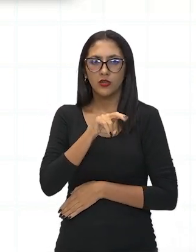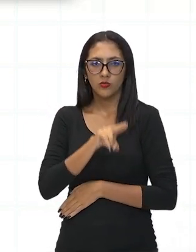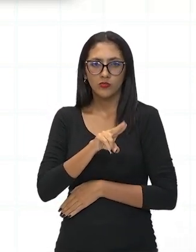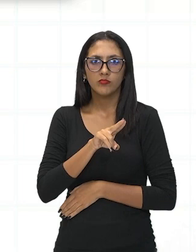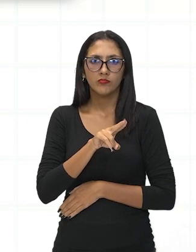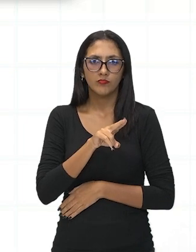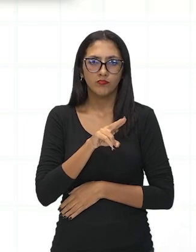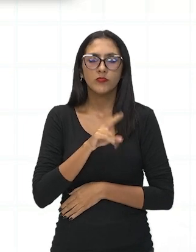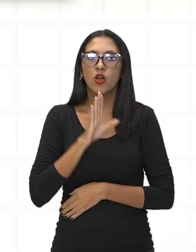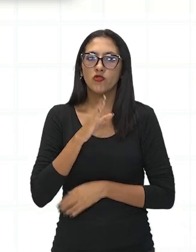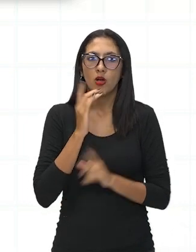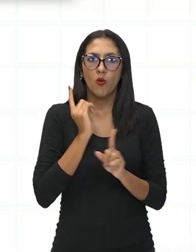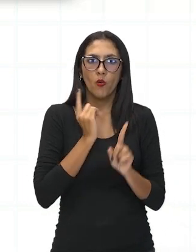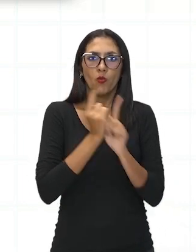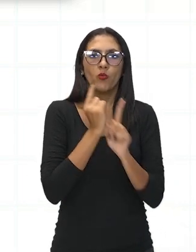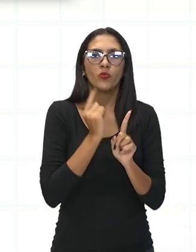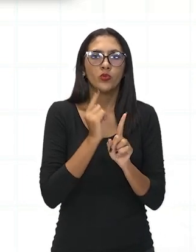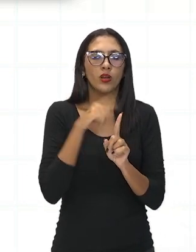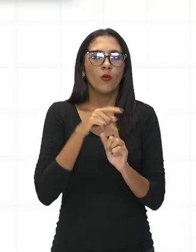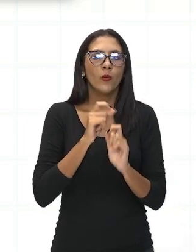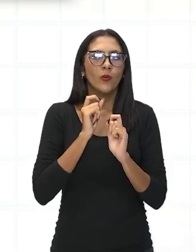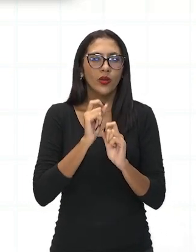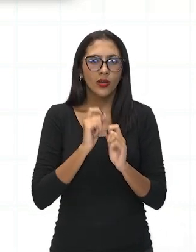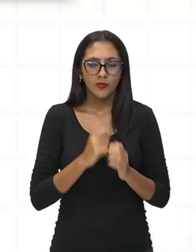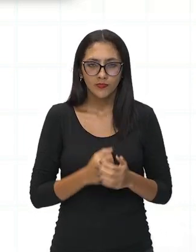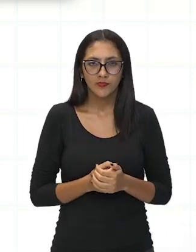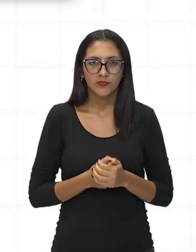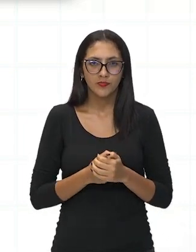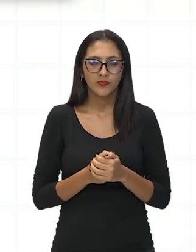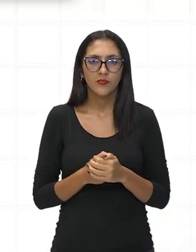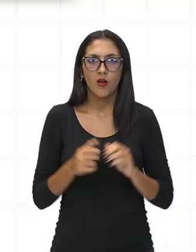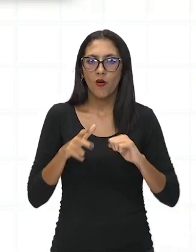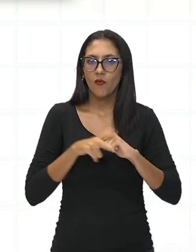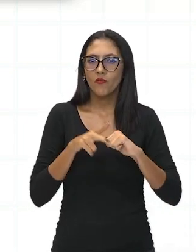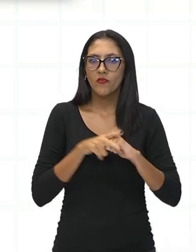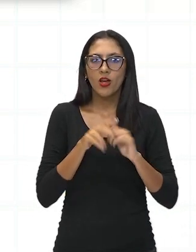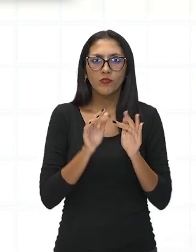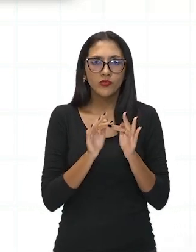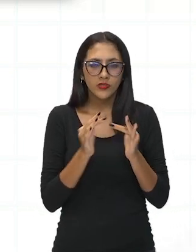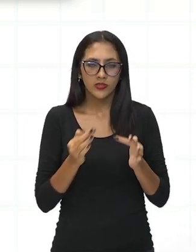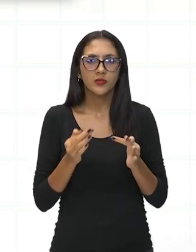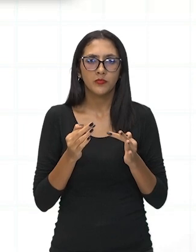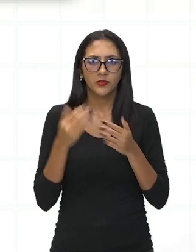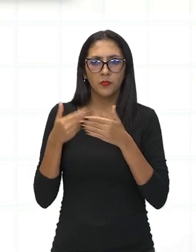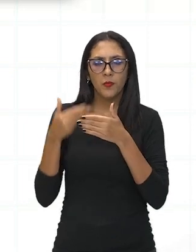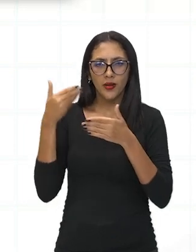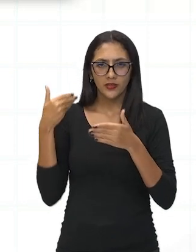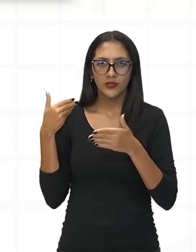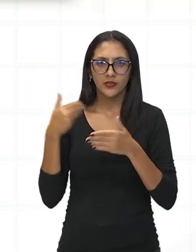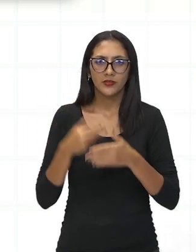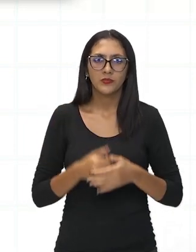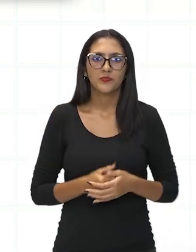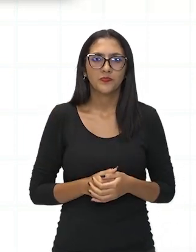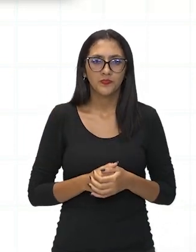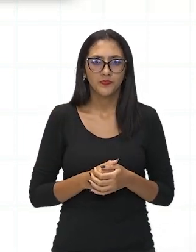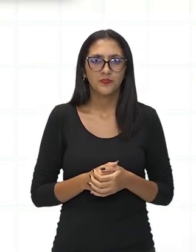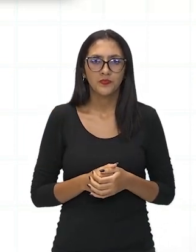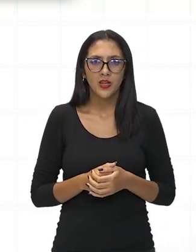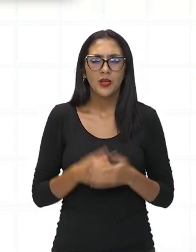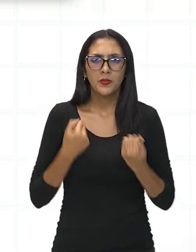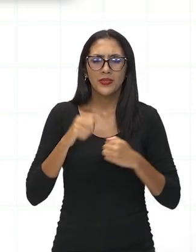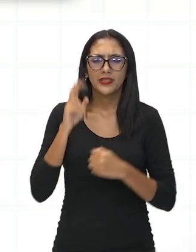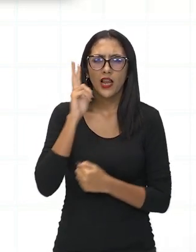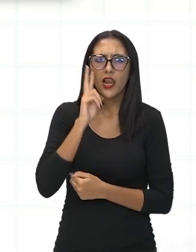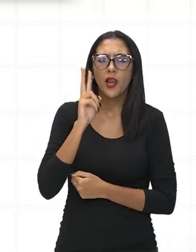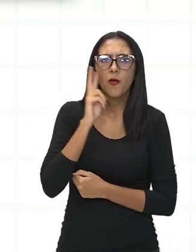past, tá? Simple past. Agora eu vou buscar vocabulário para saber qual é o verbo perder um